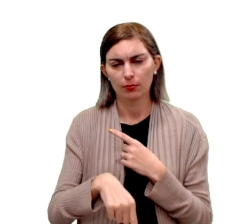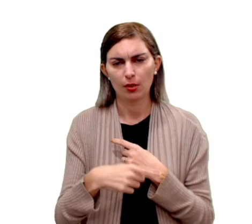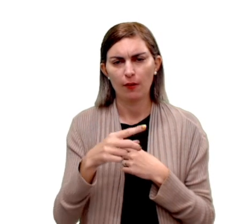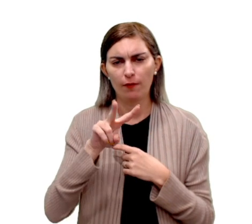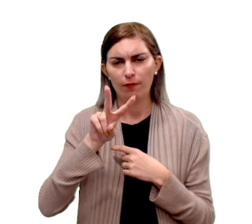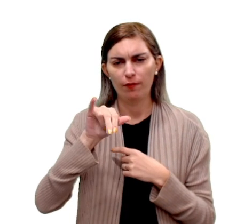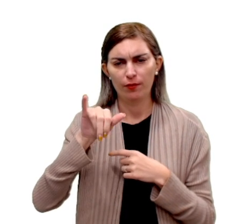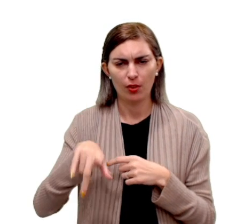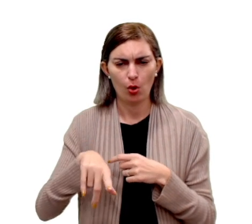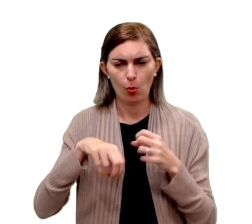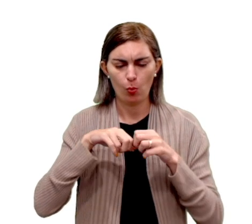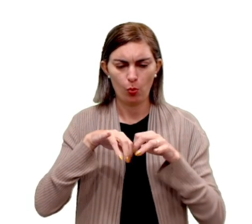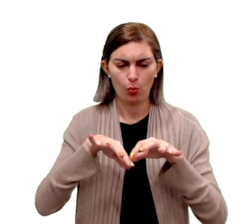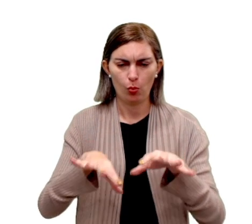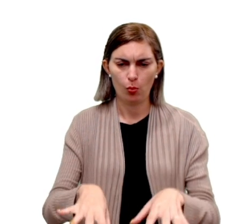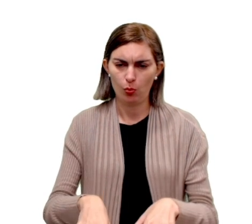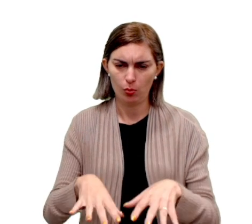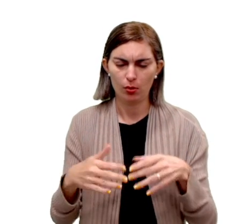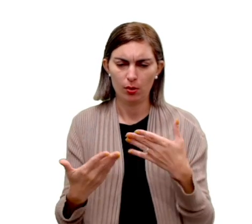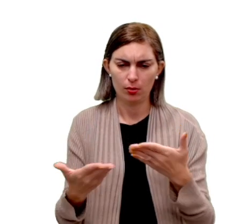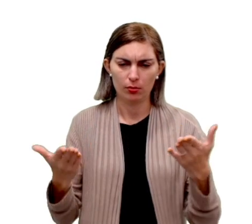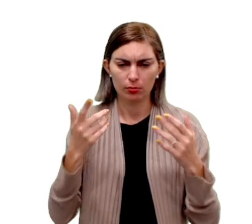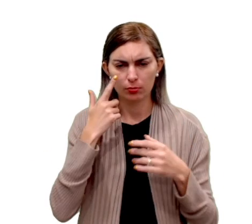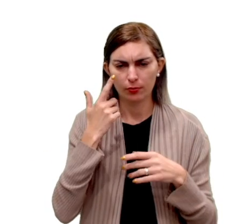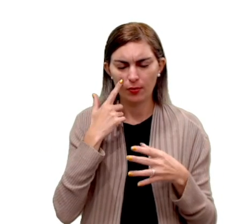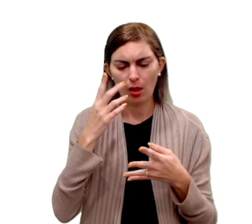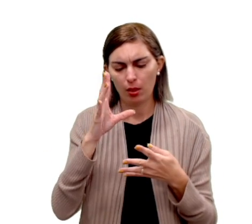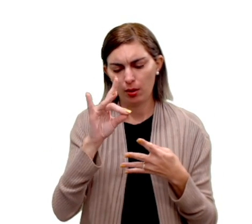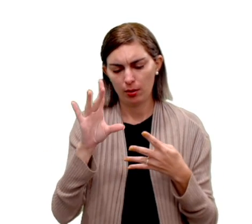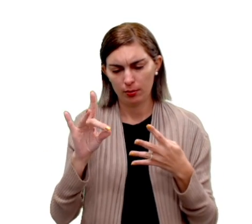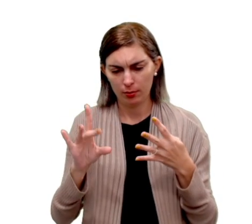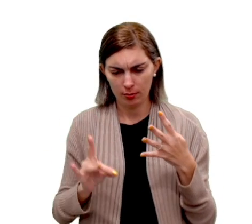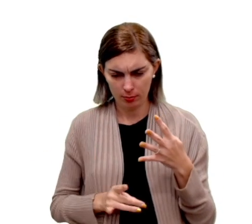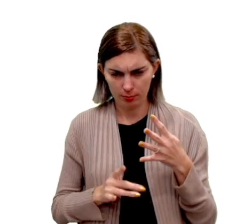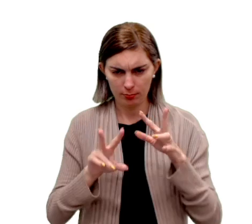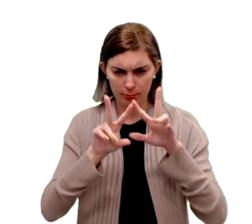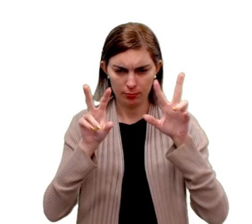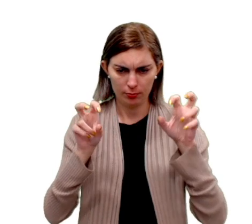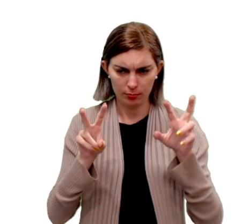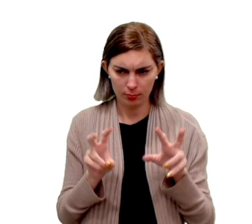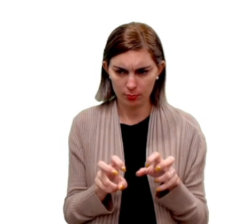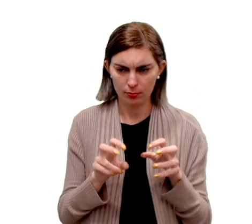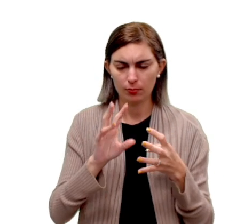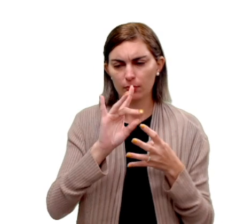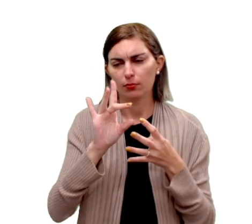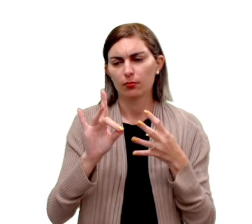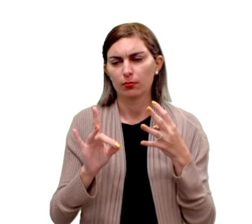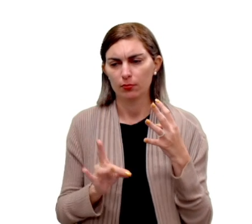de contaminação, que a gente vai ver bem detalhado, é o tema da nossa videoaula, a gente vai ver bem